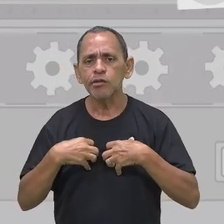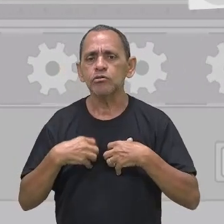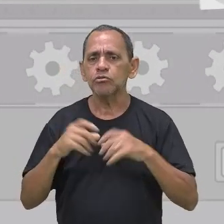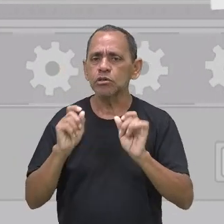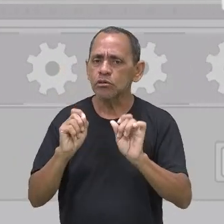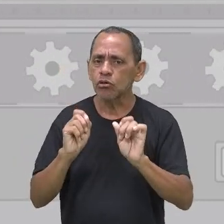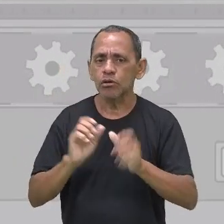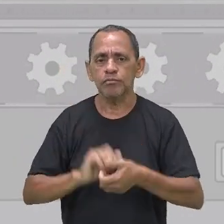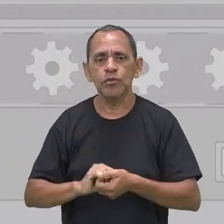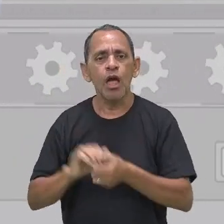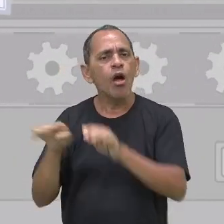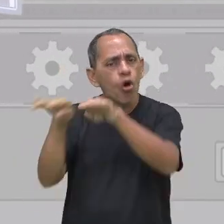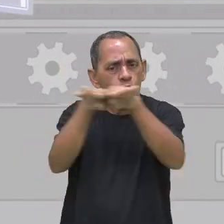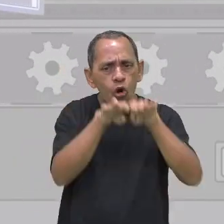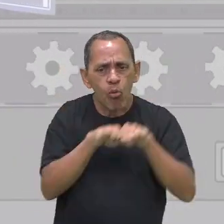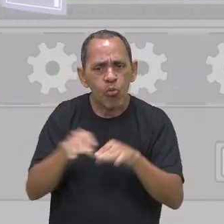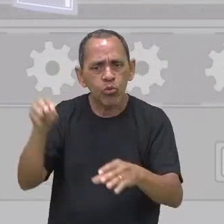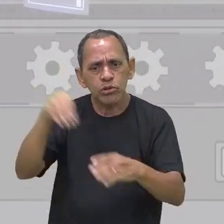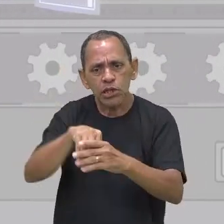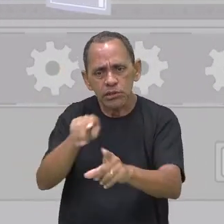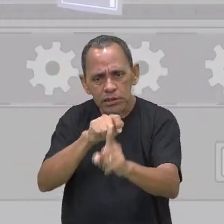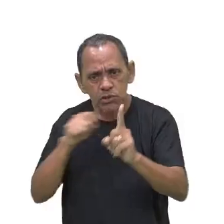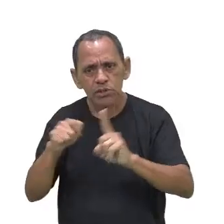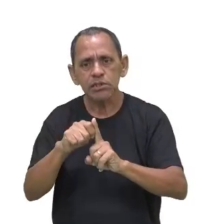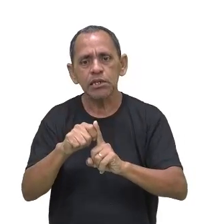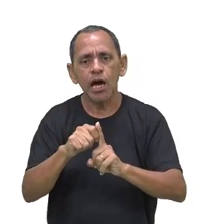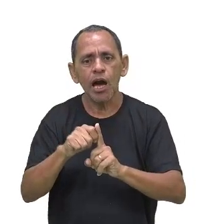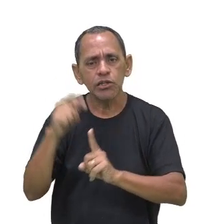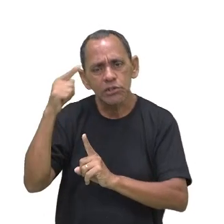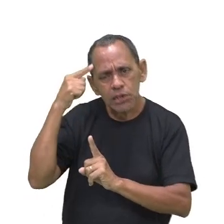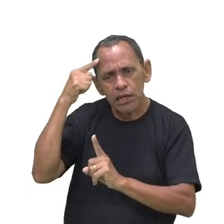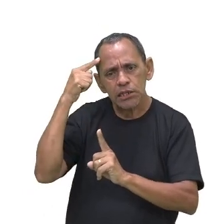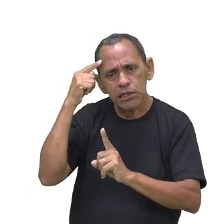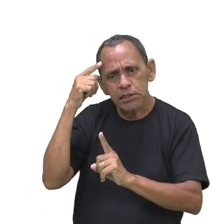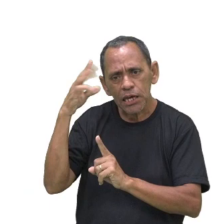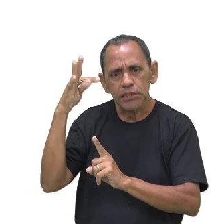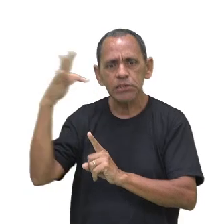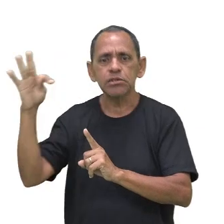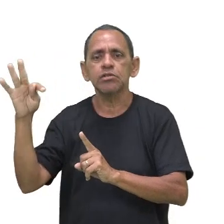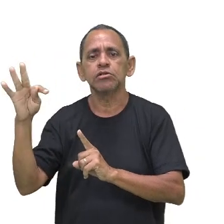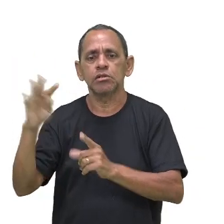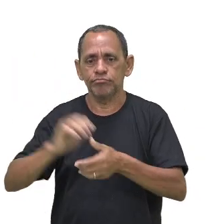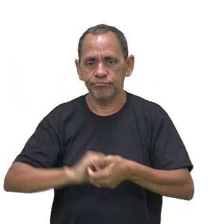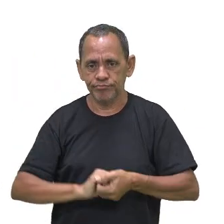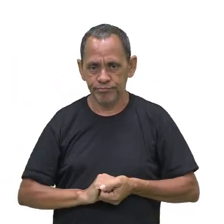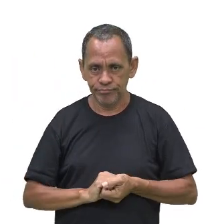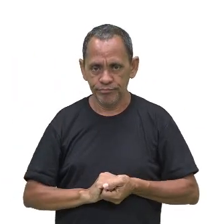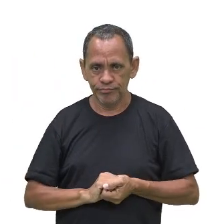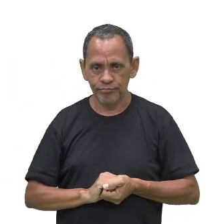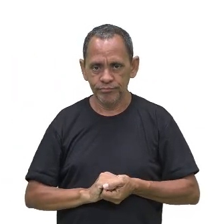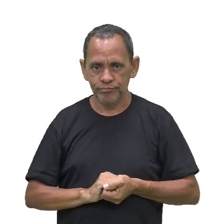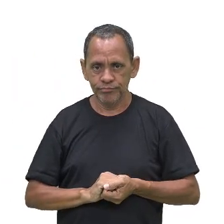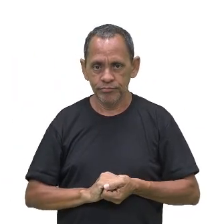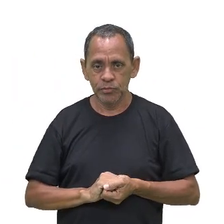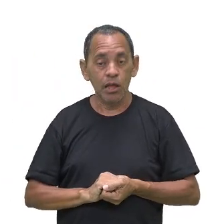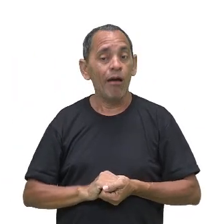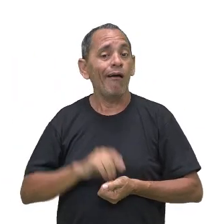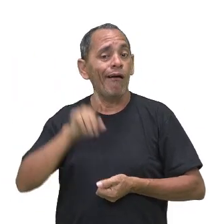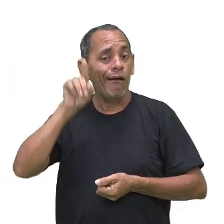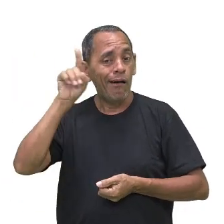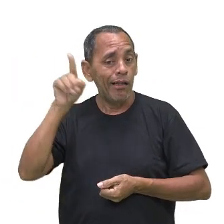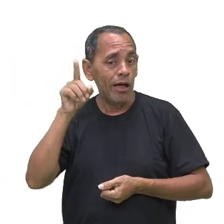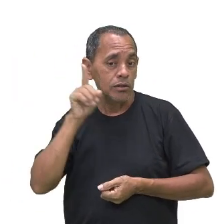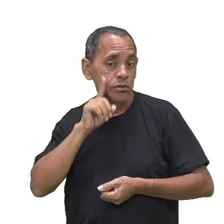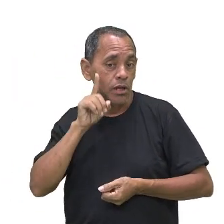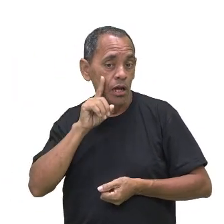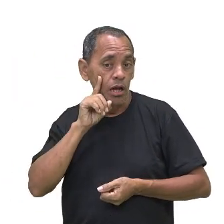Muito bem. E aí, vamos continuar na nossa reflexão. Nos Estados Unidos, usa-se o